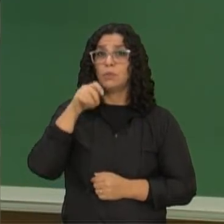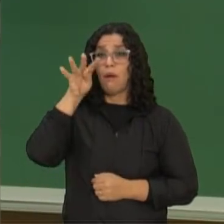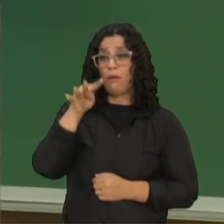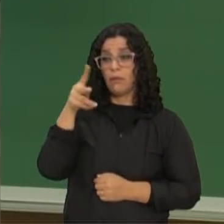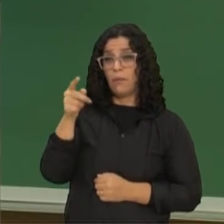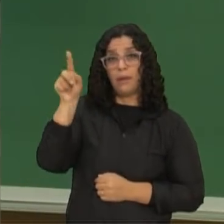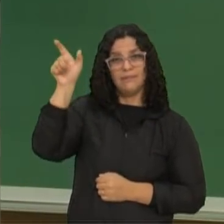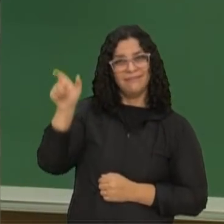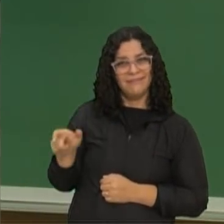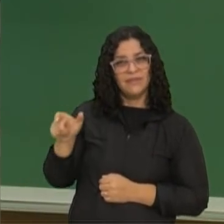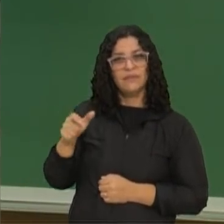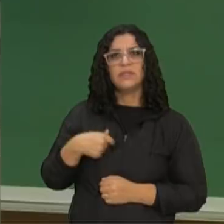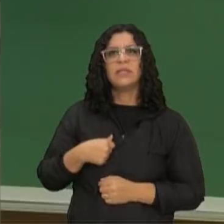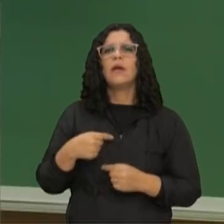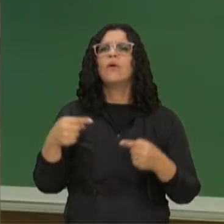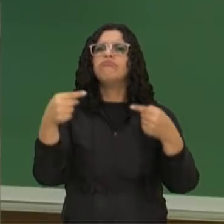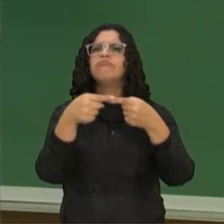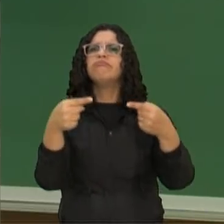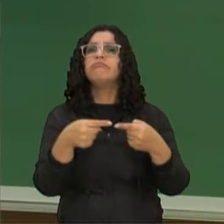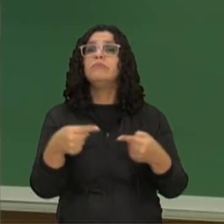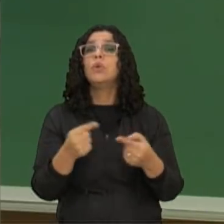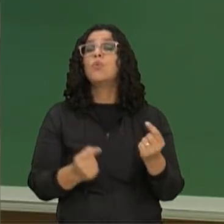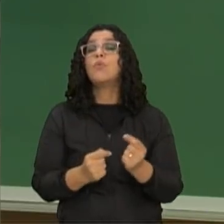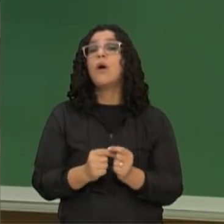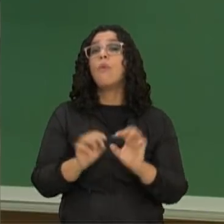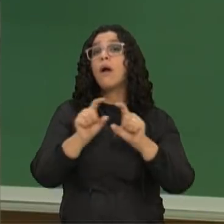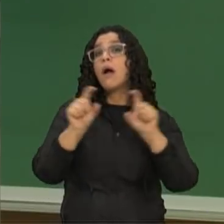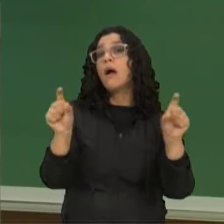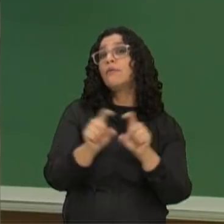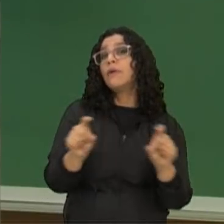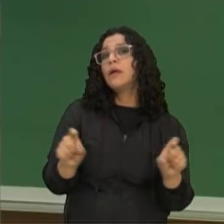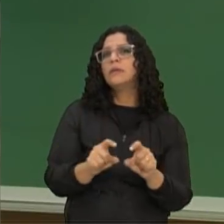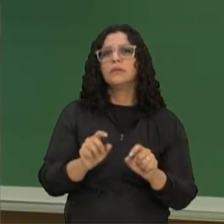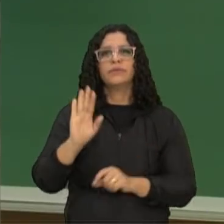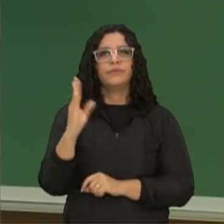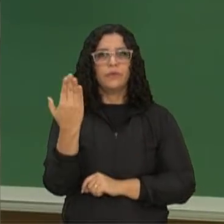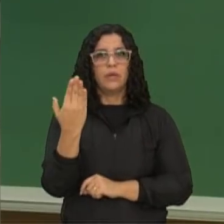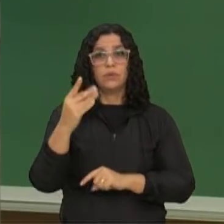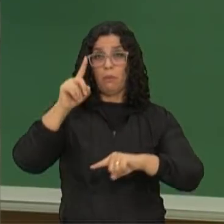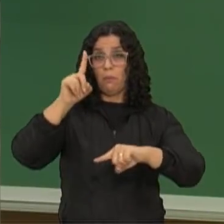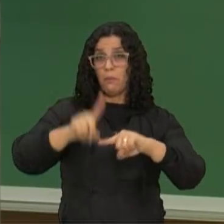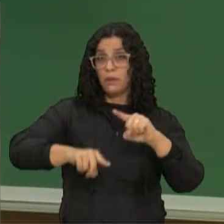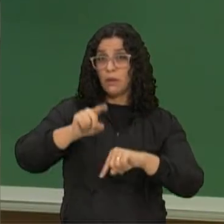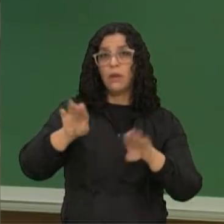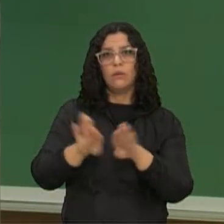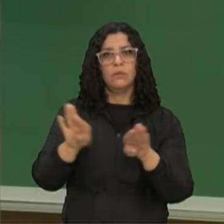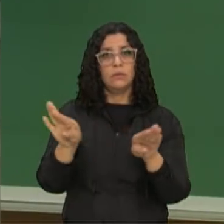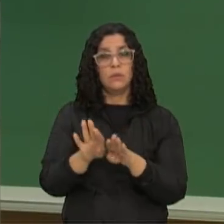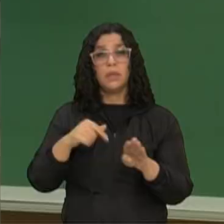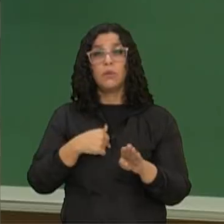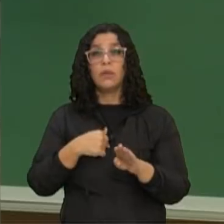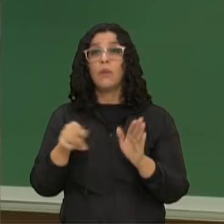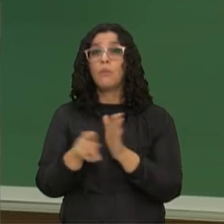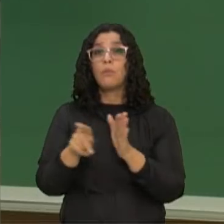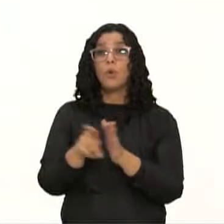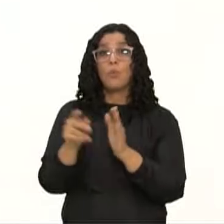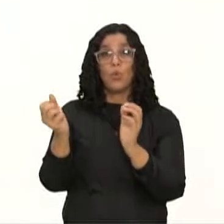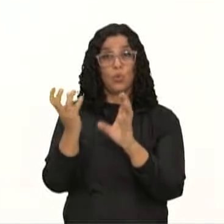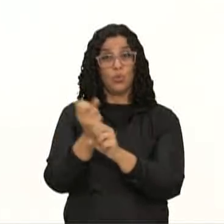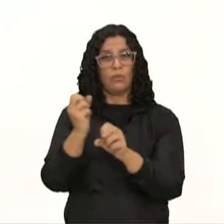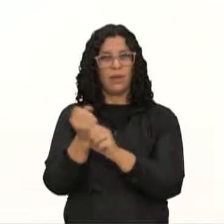ao lado, marque a proposição falsa. Então, vamos ler quais são os materiais e o respectivo índice de